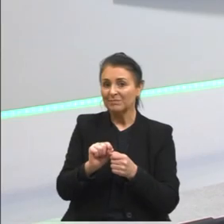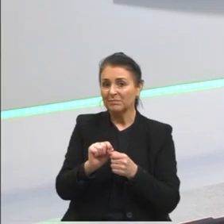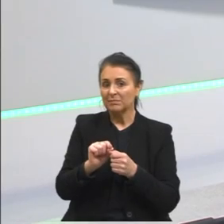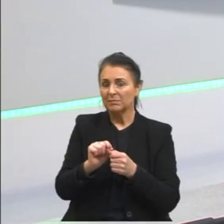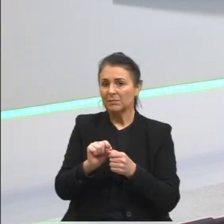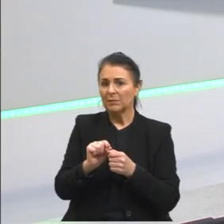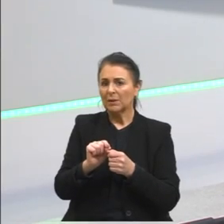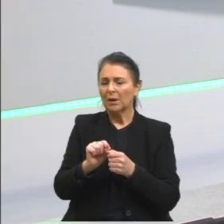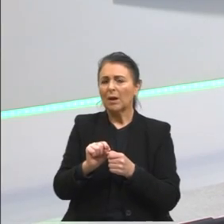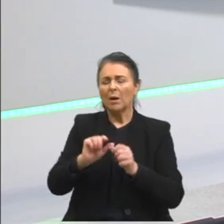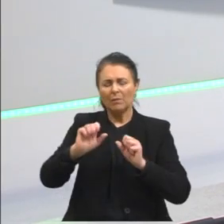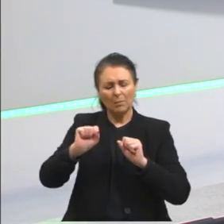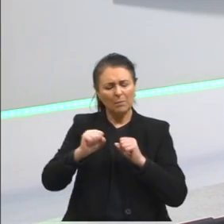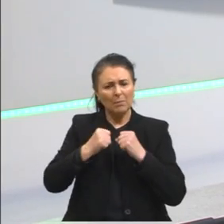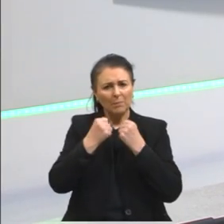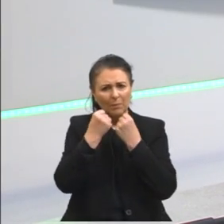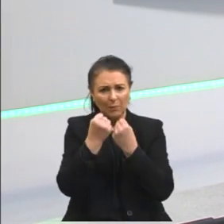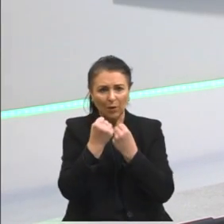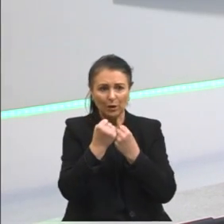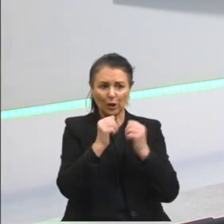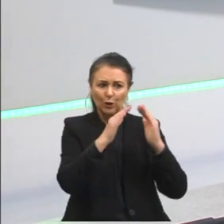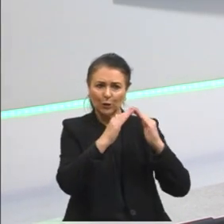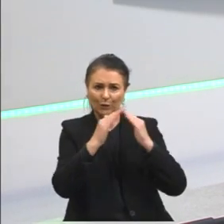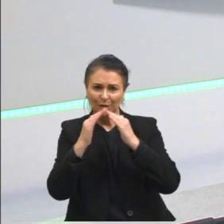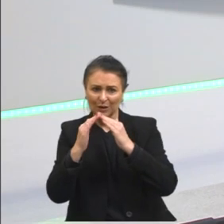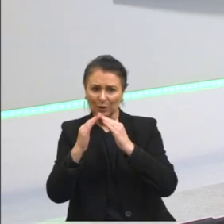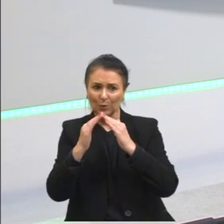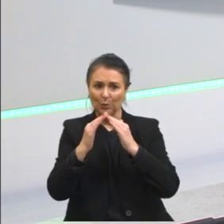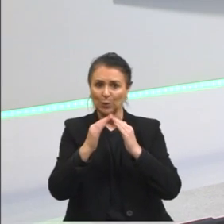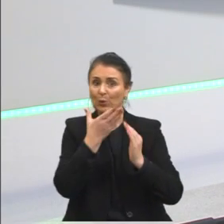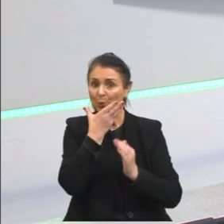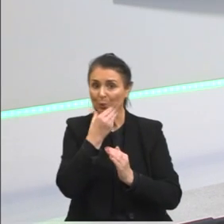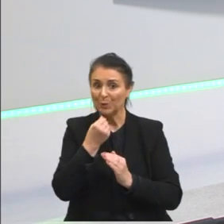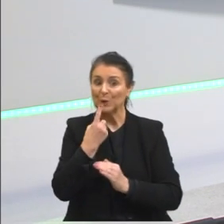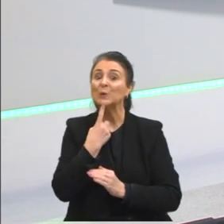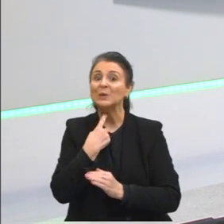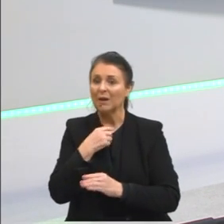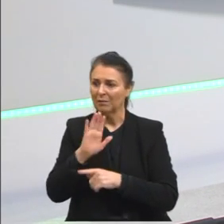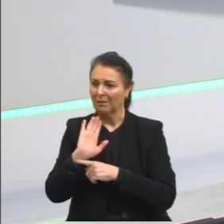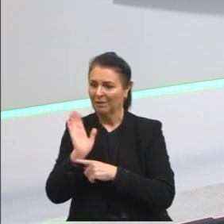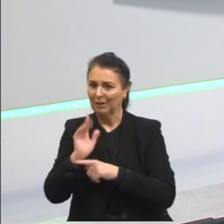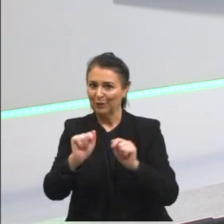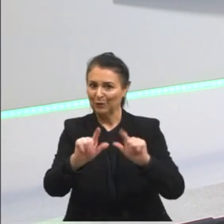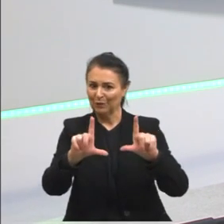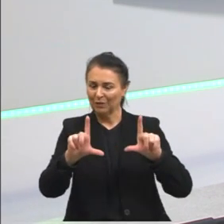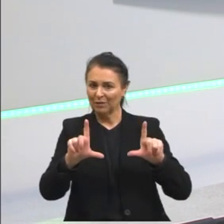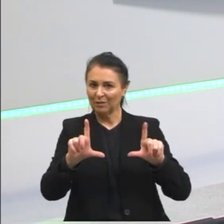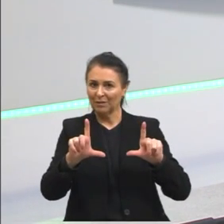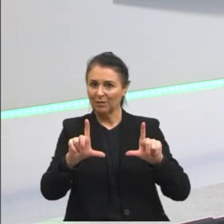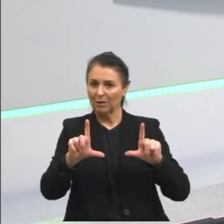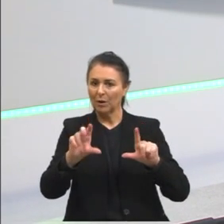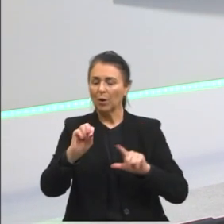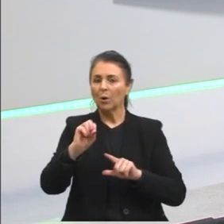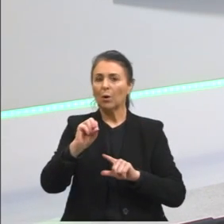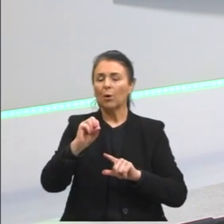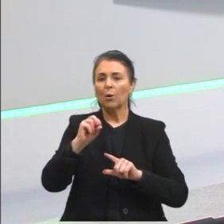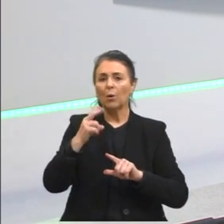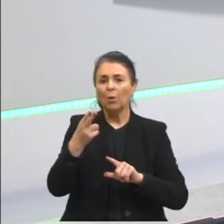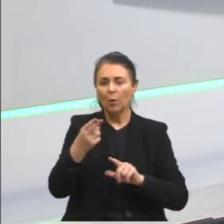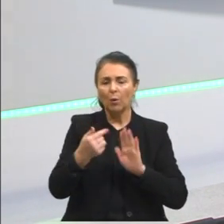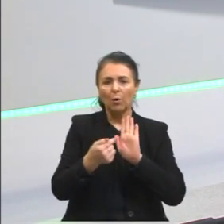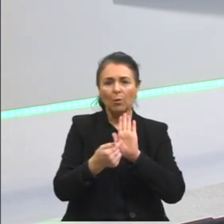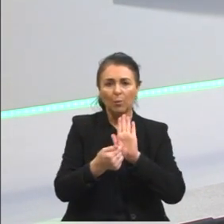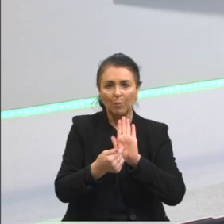reforça a impressão do vizinho de que Orlando gostava de filmes ou evidencia a extrema